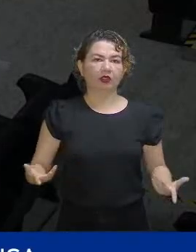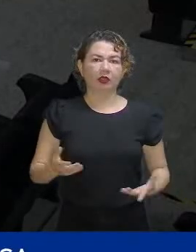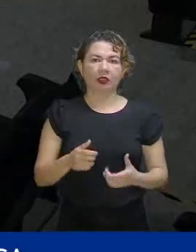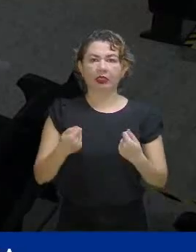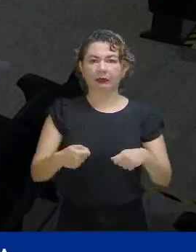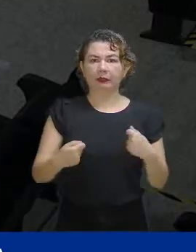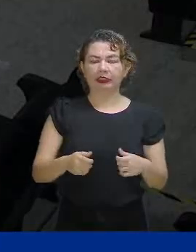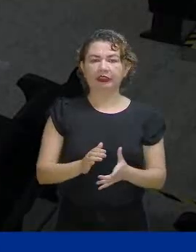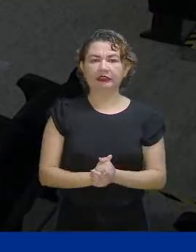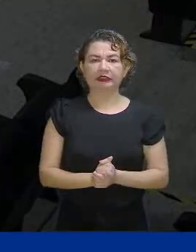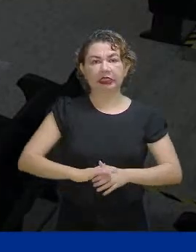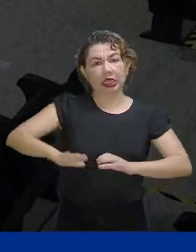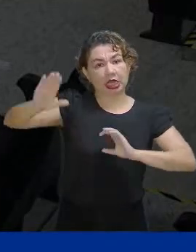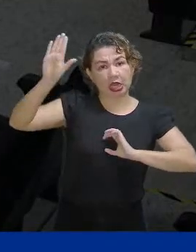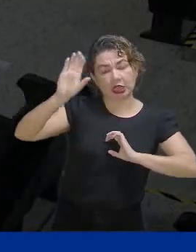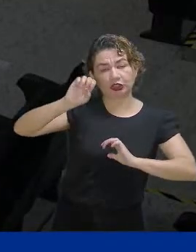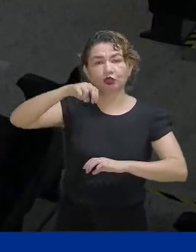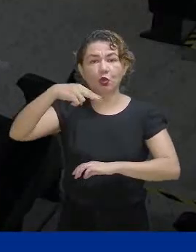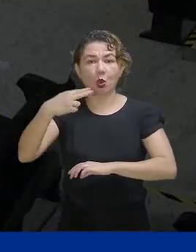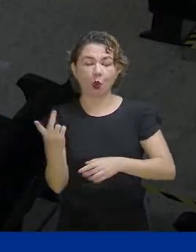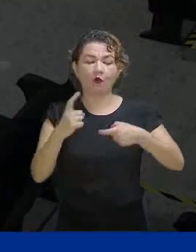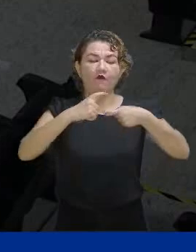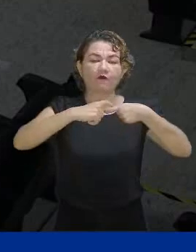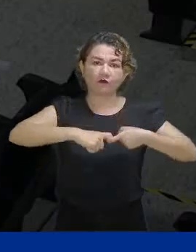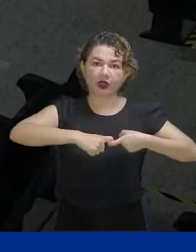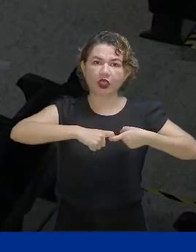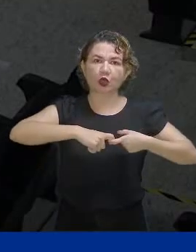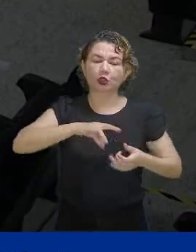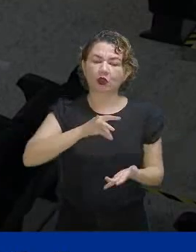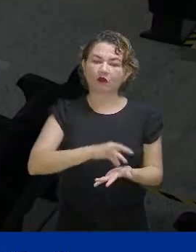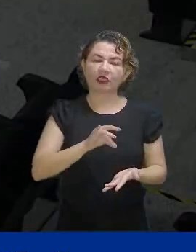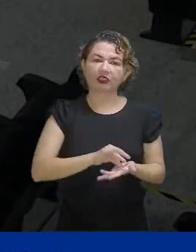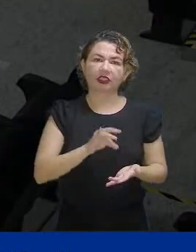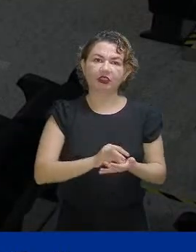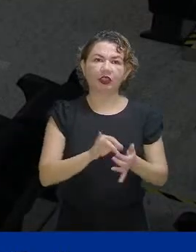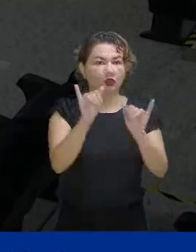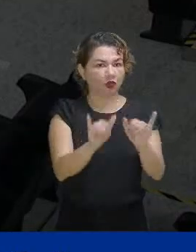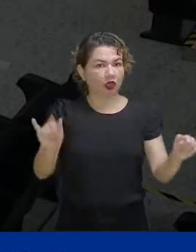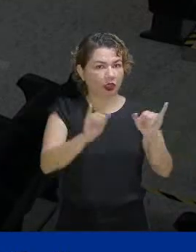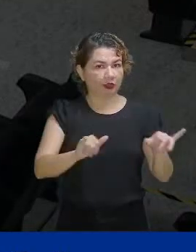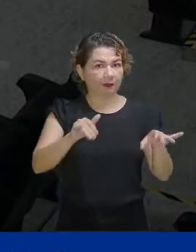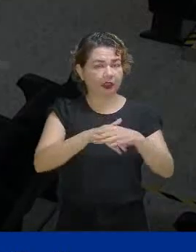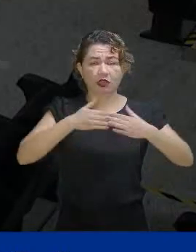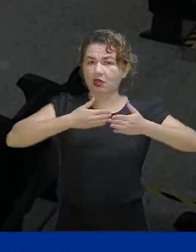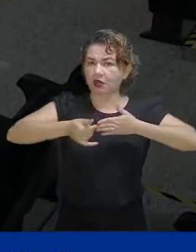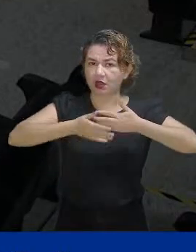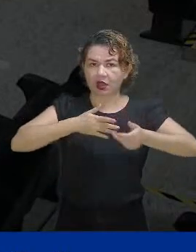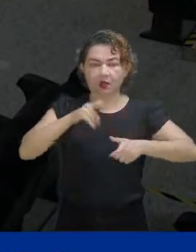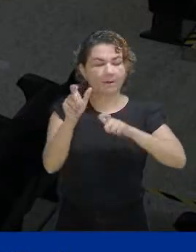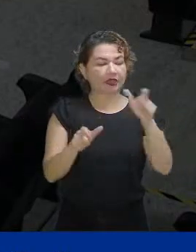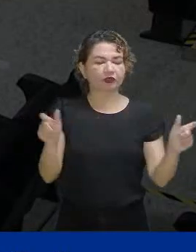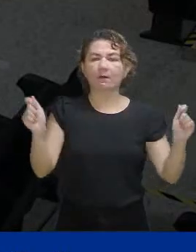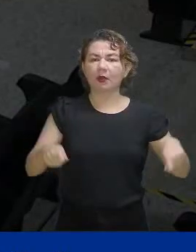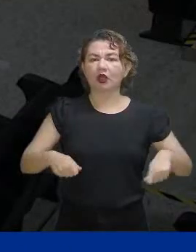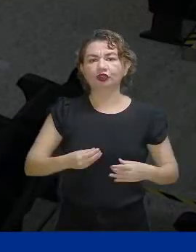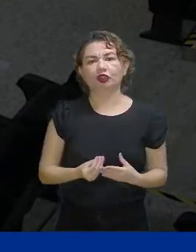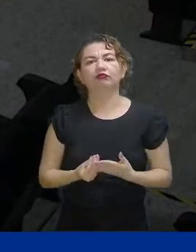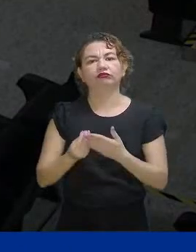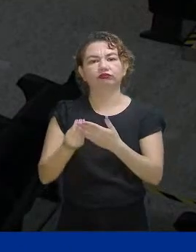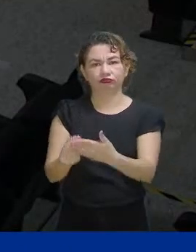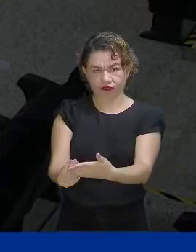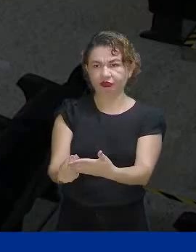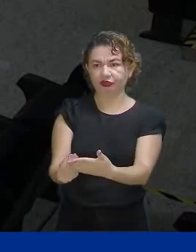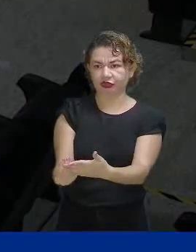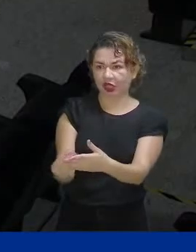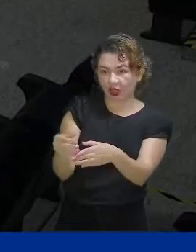o agente seja candidato ou tenha vínculo formal com a campanha, pois qualquer pessoa pode oferecer vantagem com a